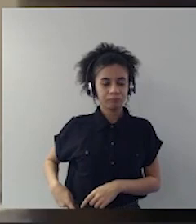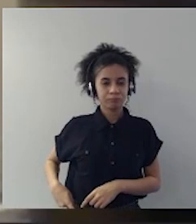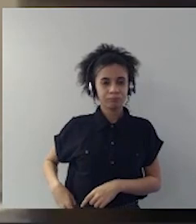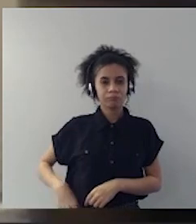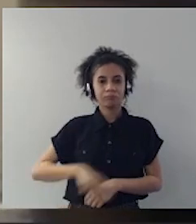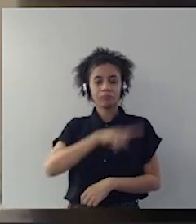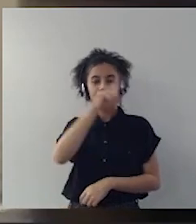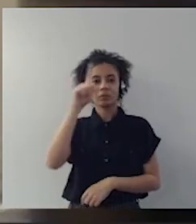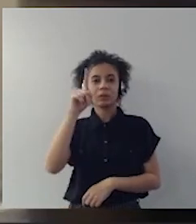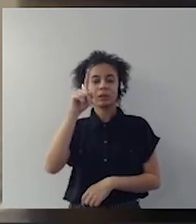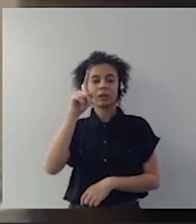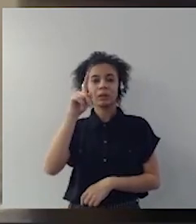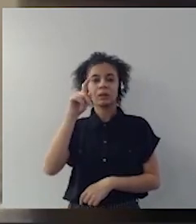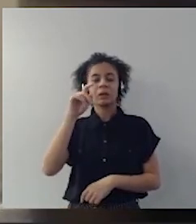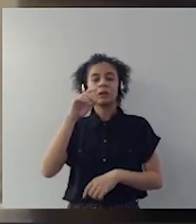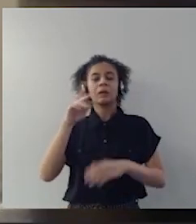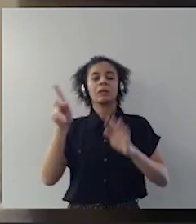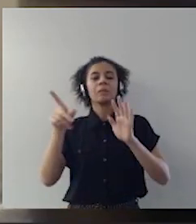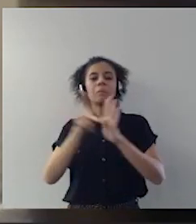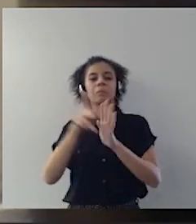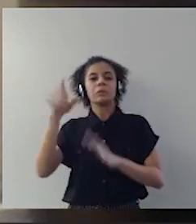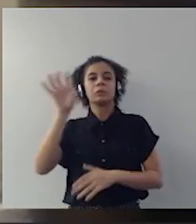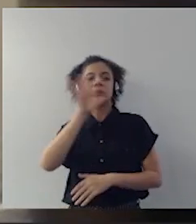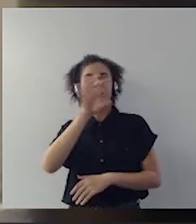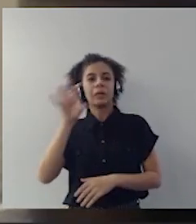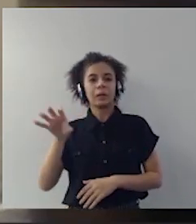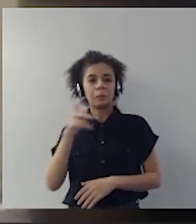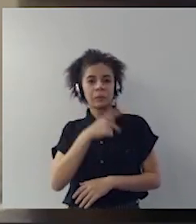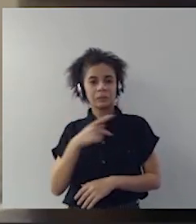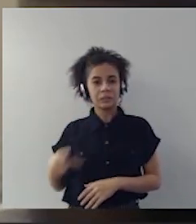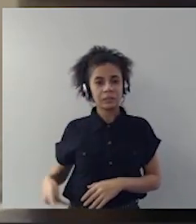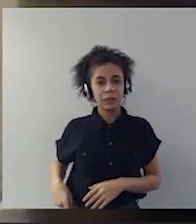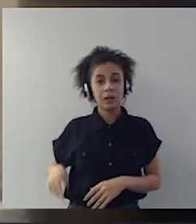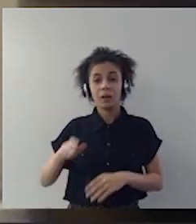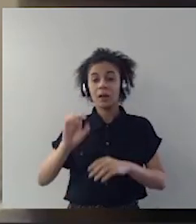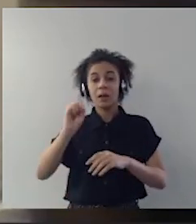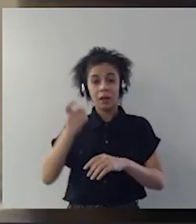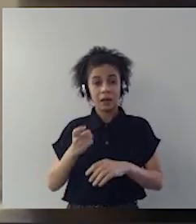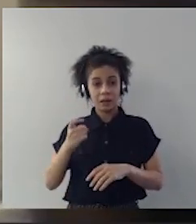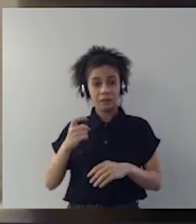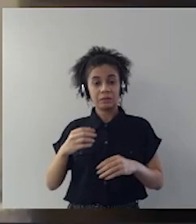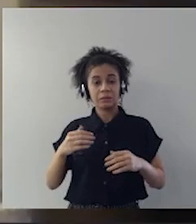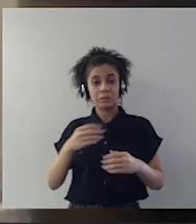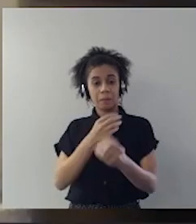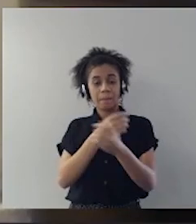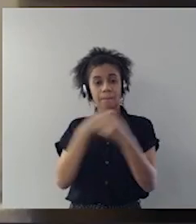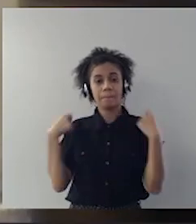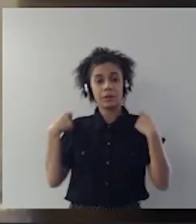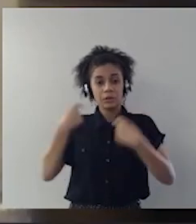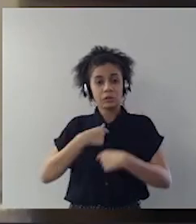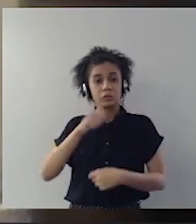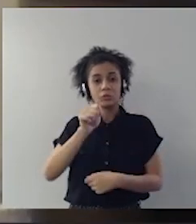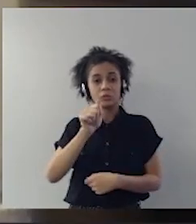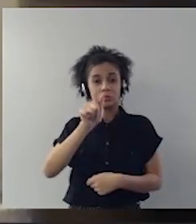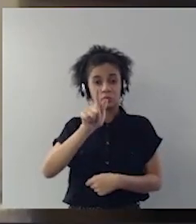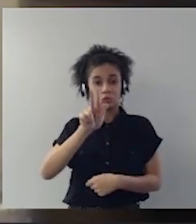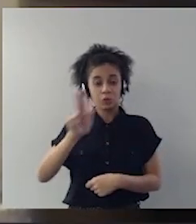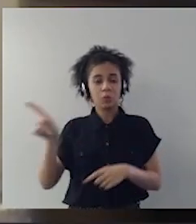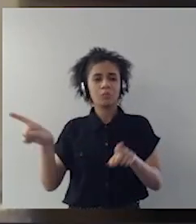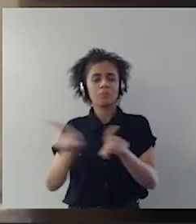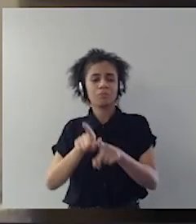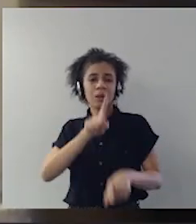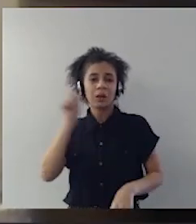Estudos de Direito do Estado, ele é ex-ministro da AGU, advogado, doutor em Direito Administrativo